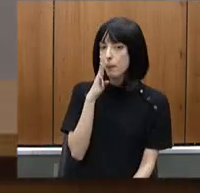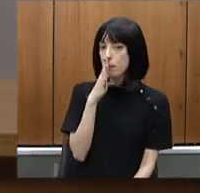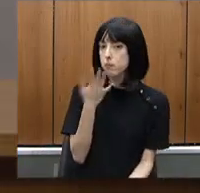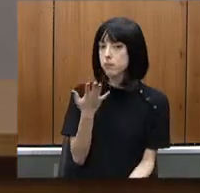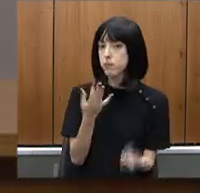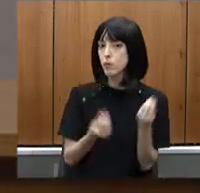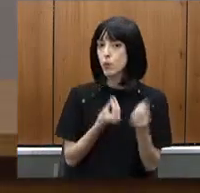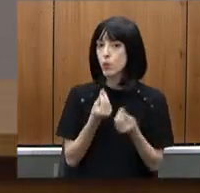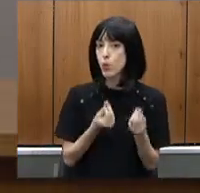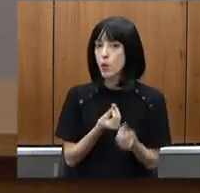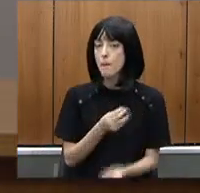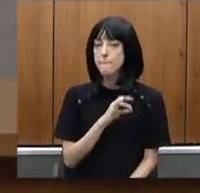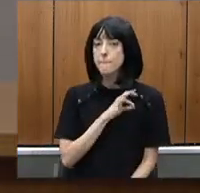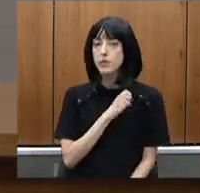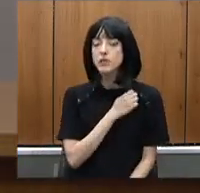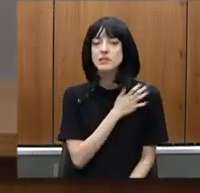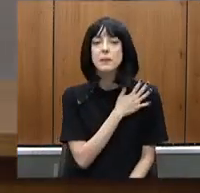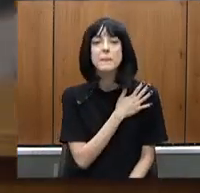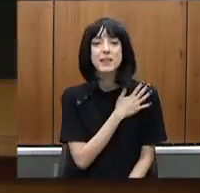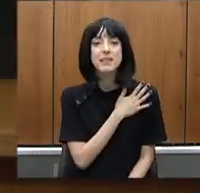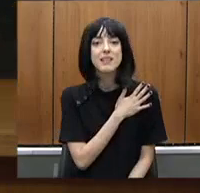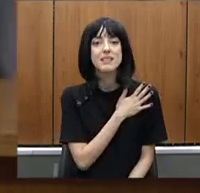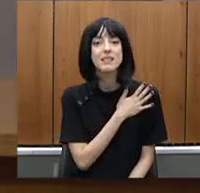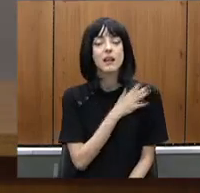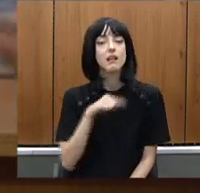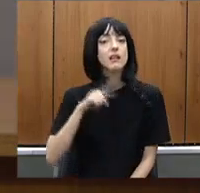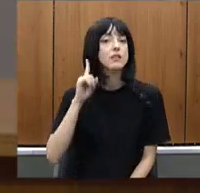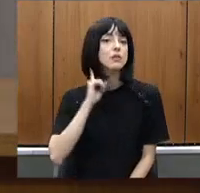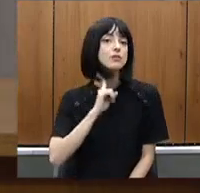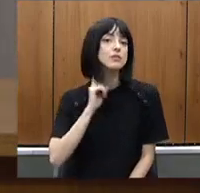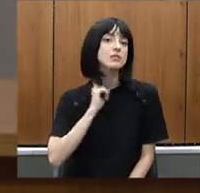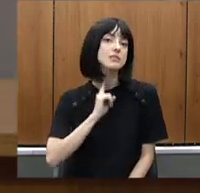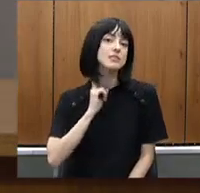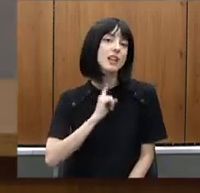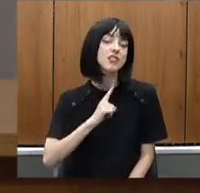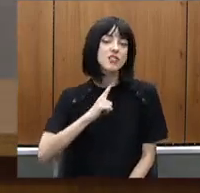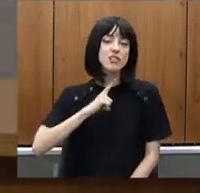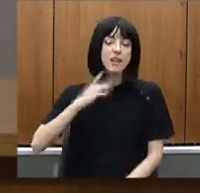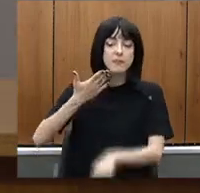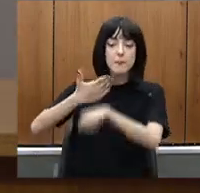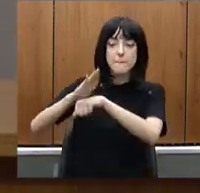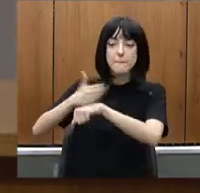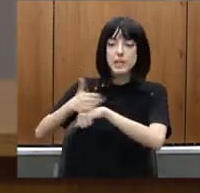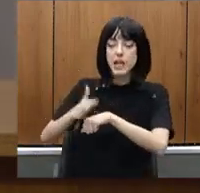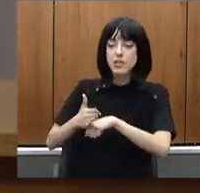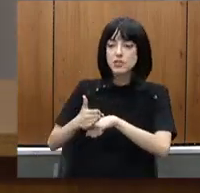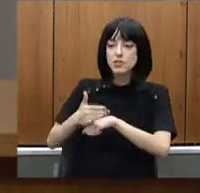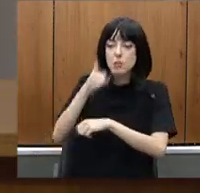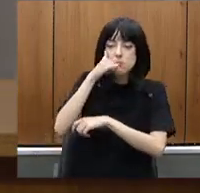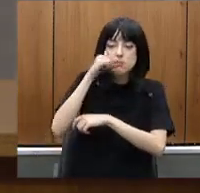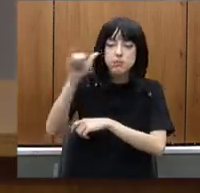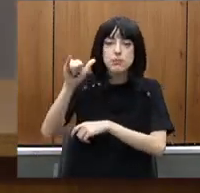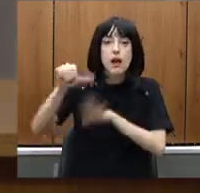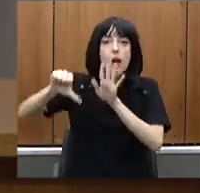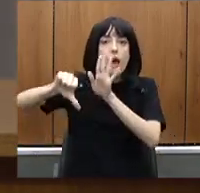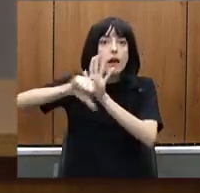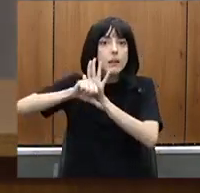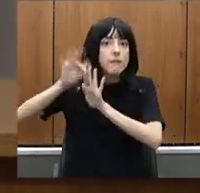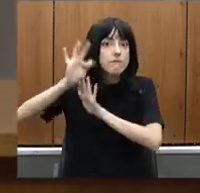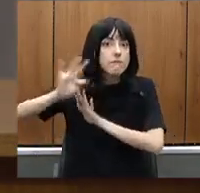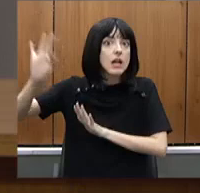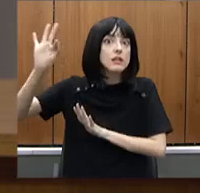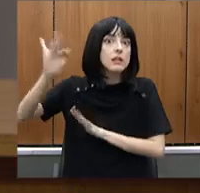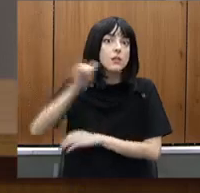do Estado de Minas Gerais agiu contra crimes federais nós vimos ali apreensão de